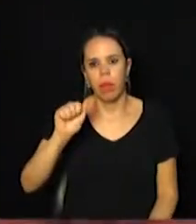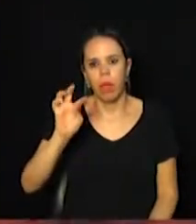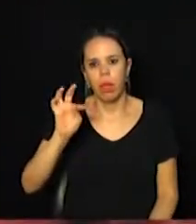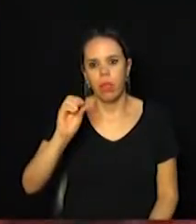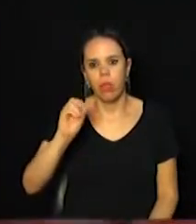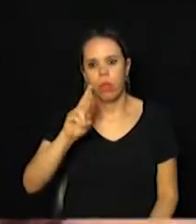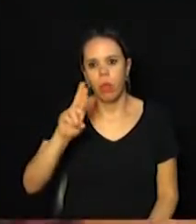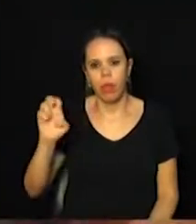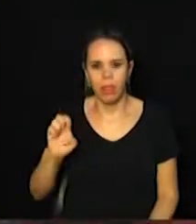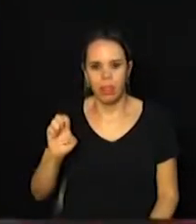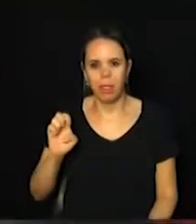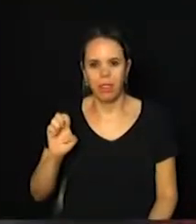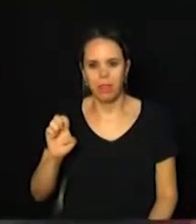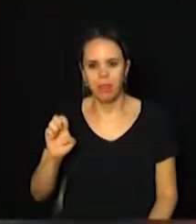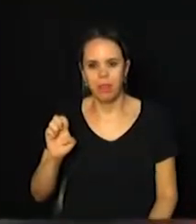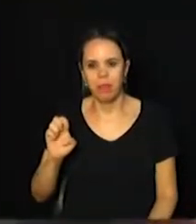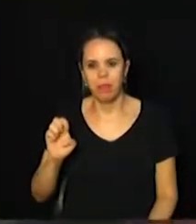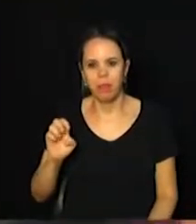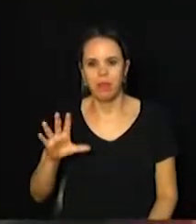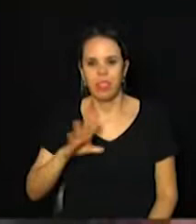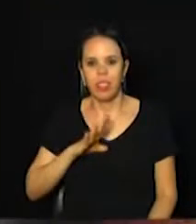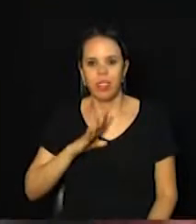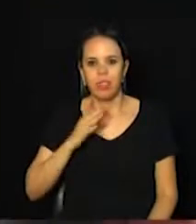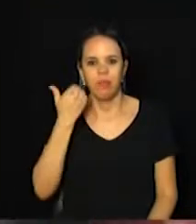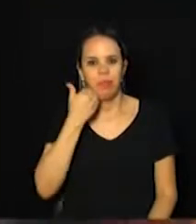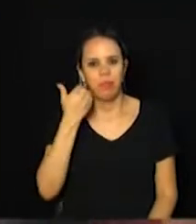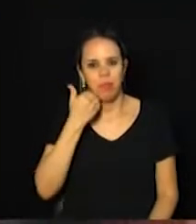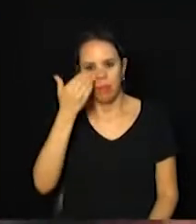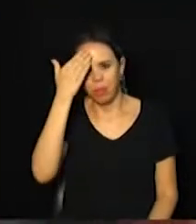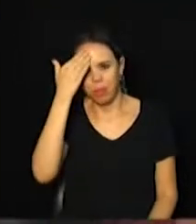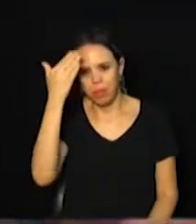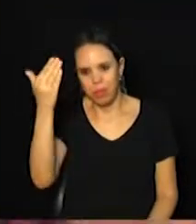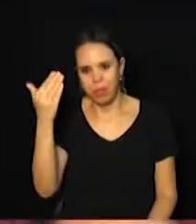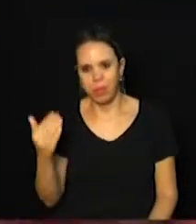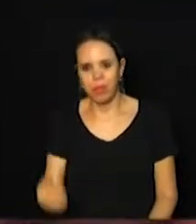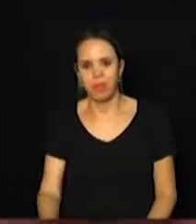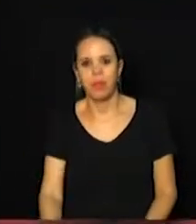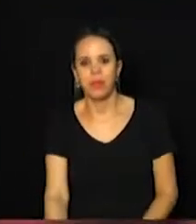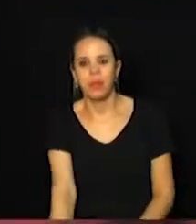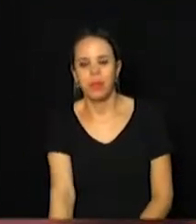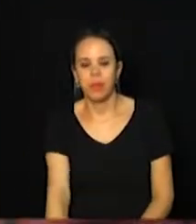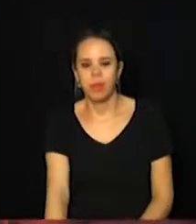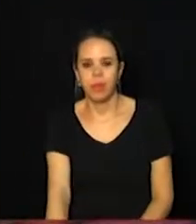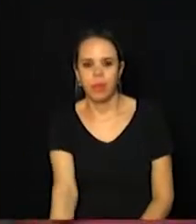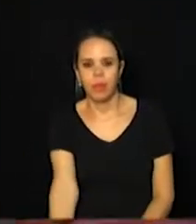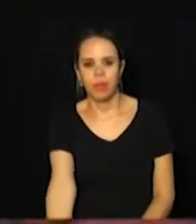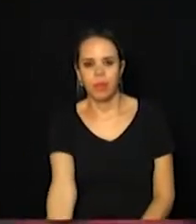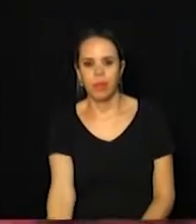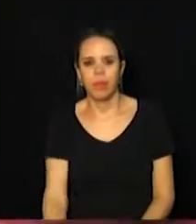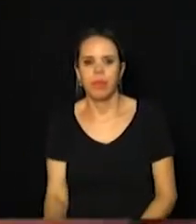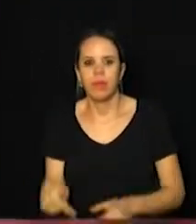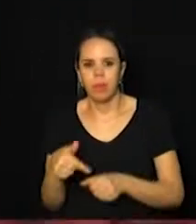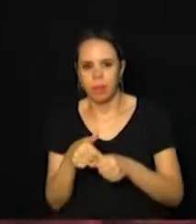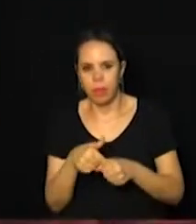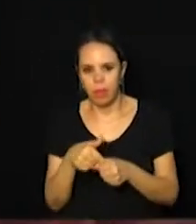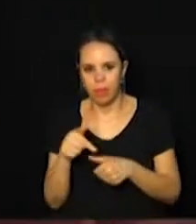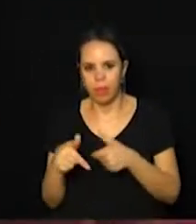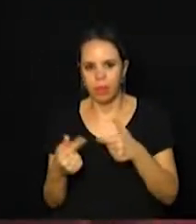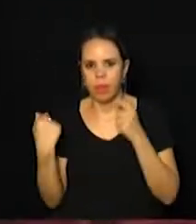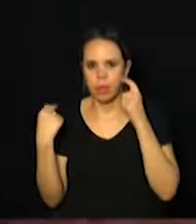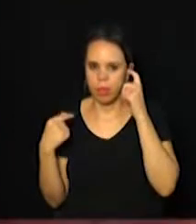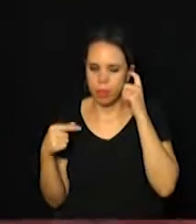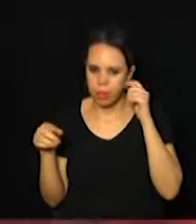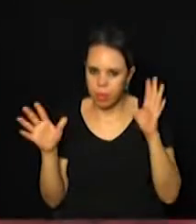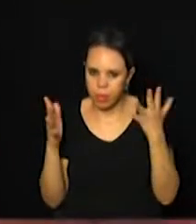Bárbara obrigado pela presença onde também e onde também foi frentista é isso Batoré